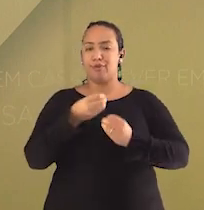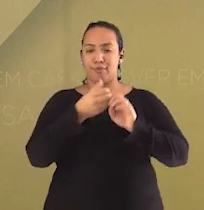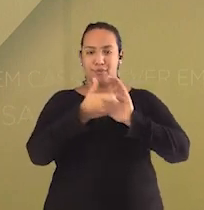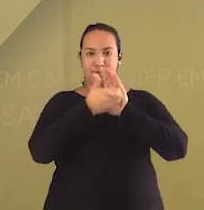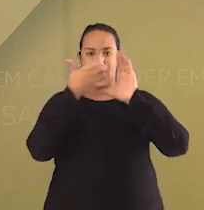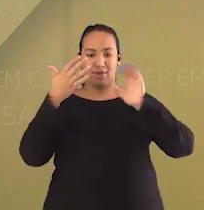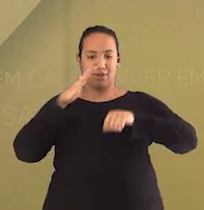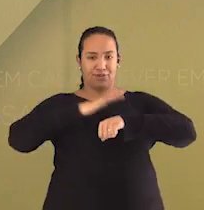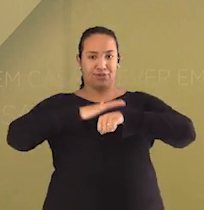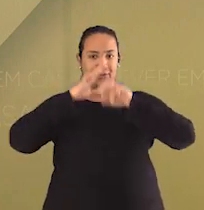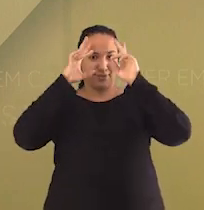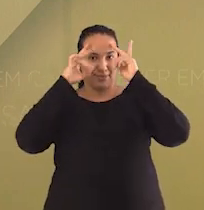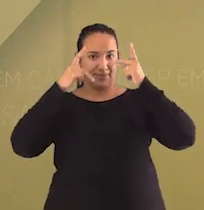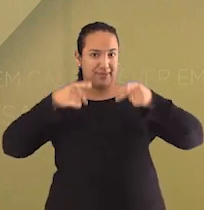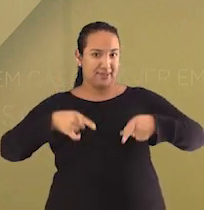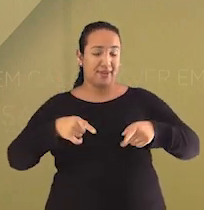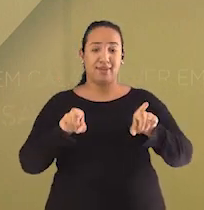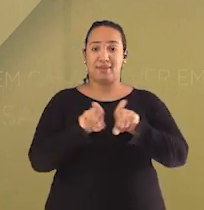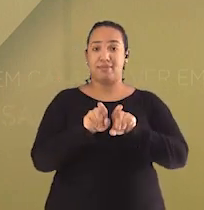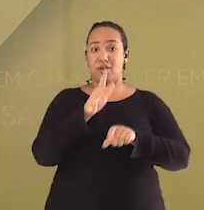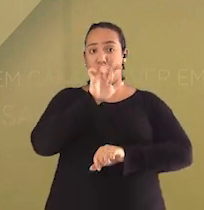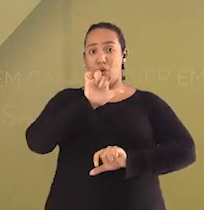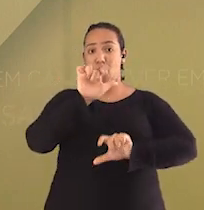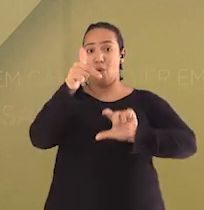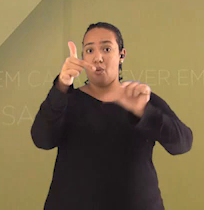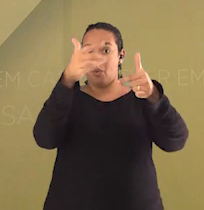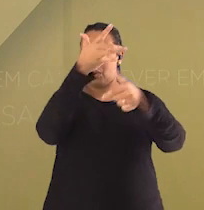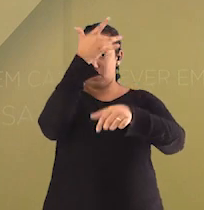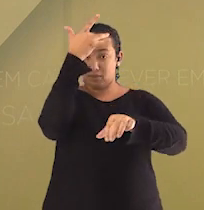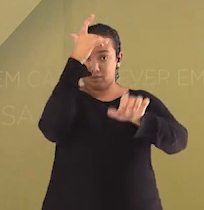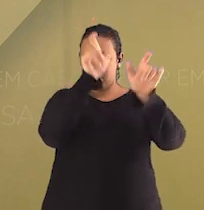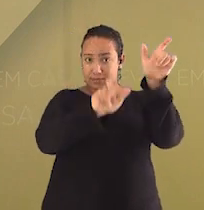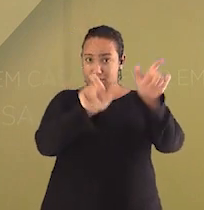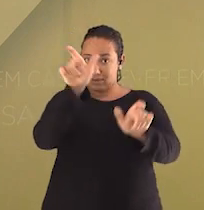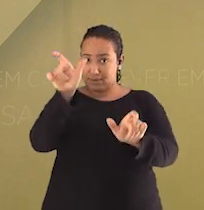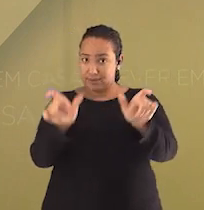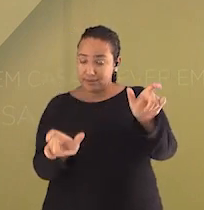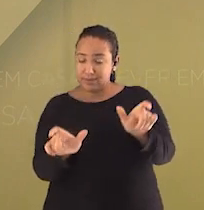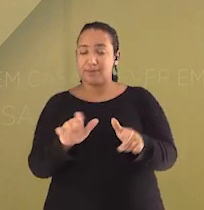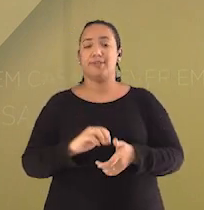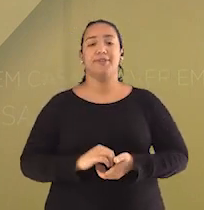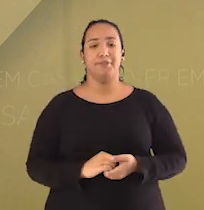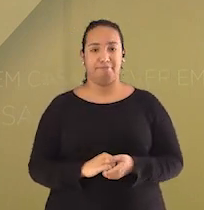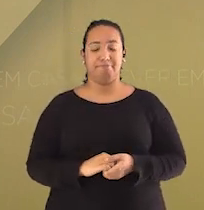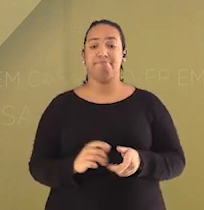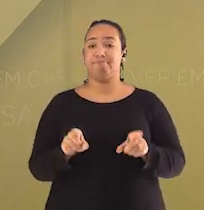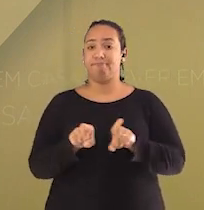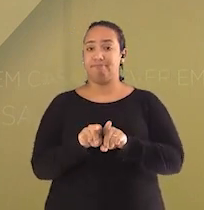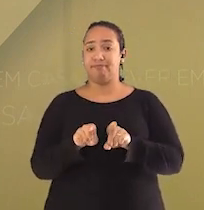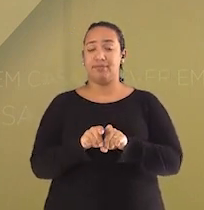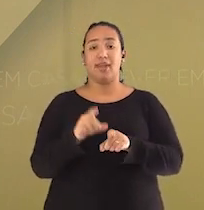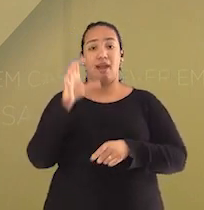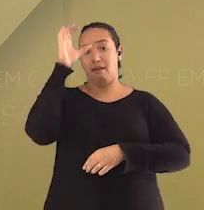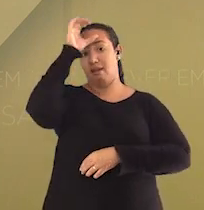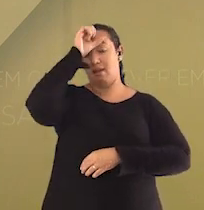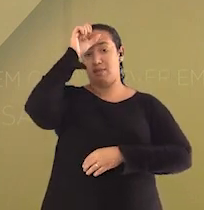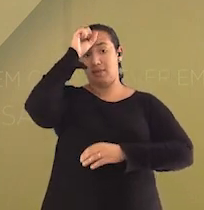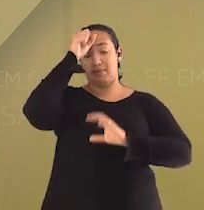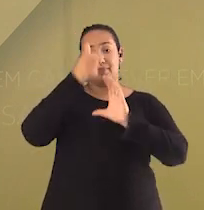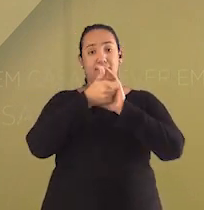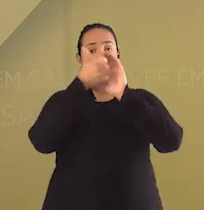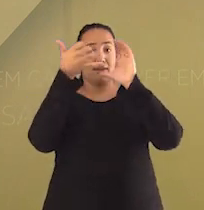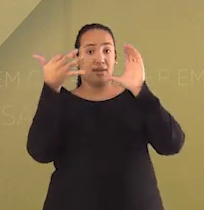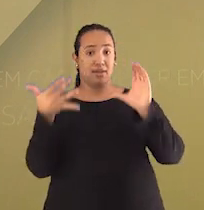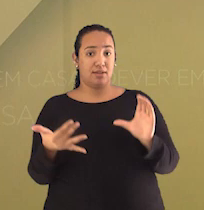inglês? Vamos aprender a descrever características físicas e de personalidade de nós mesmos e de